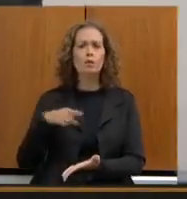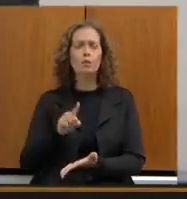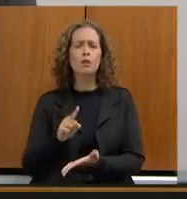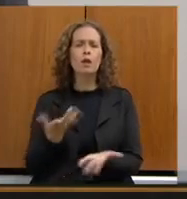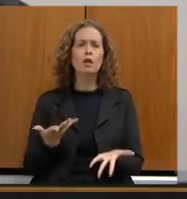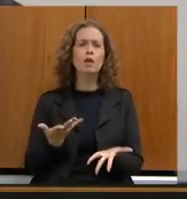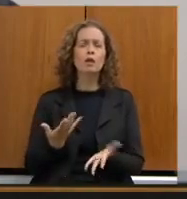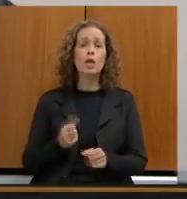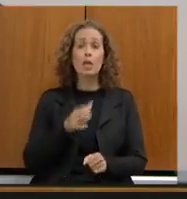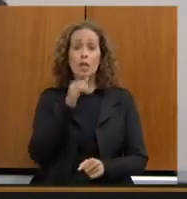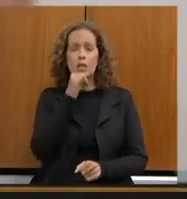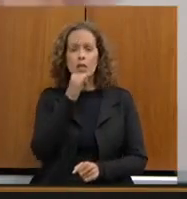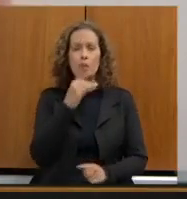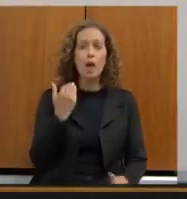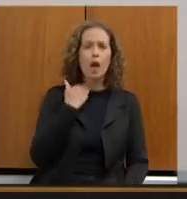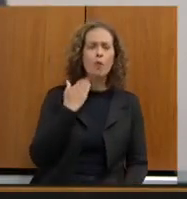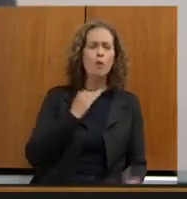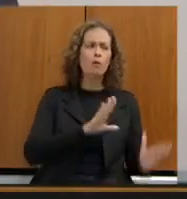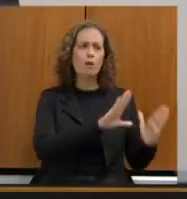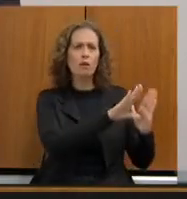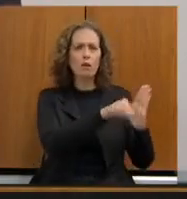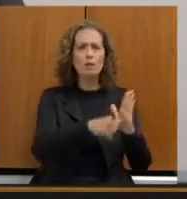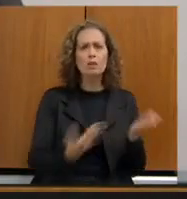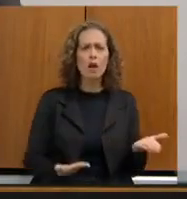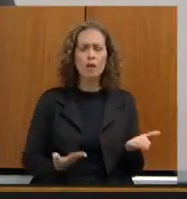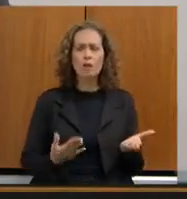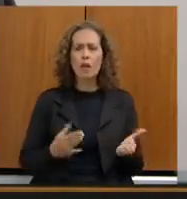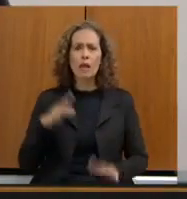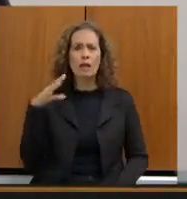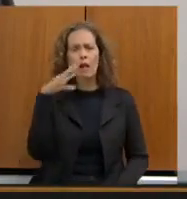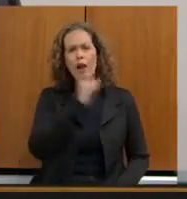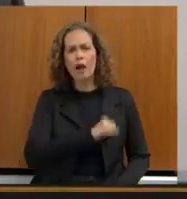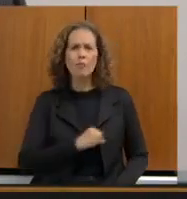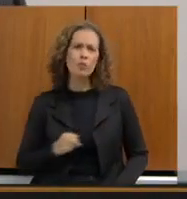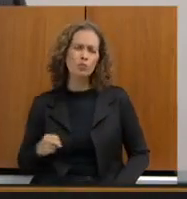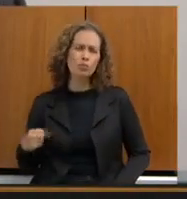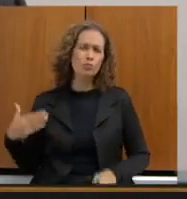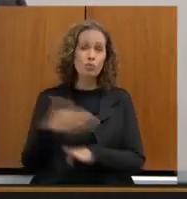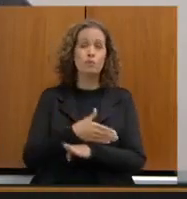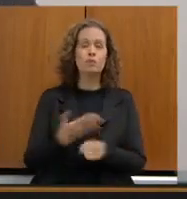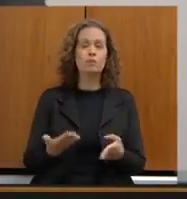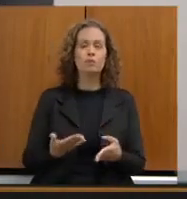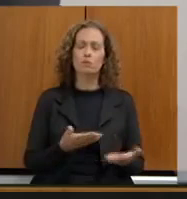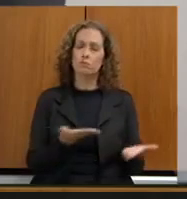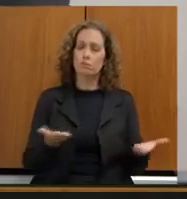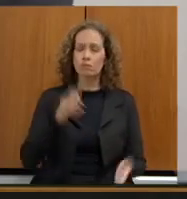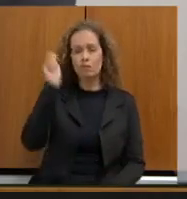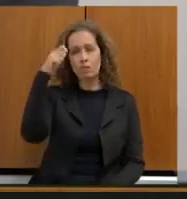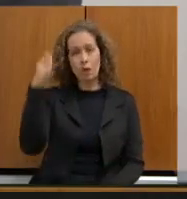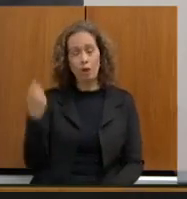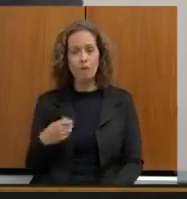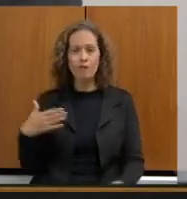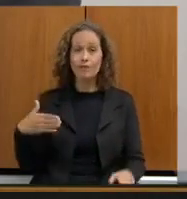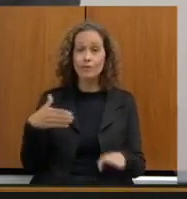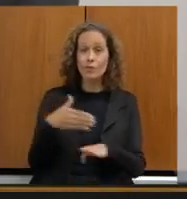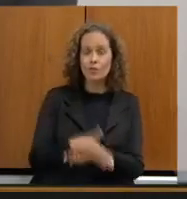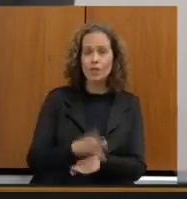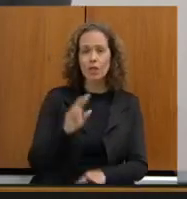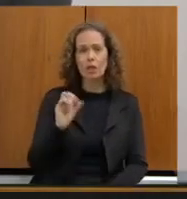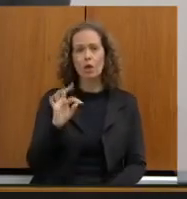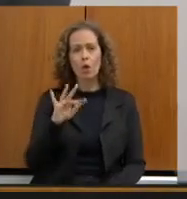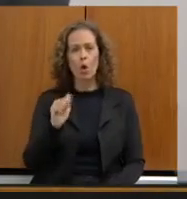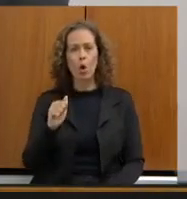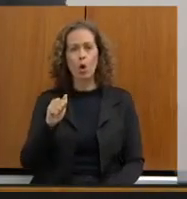de assalto a banco com a corrente grande vulto o senhor tiveram a honra algum dia já Detran viatura Rotan